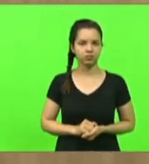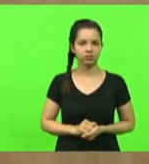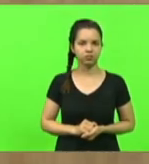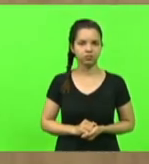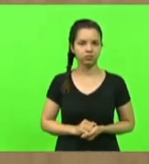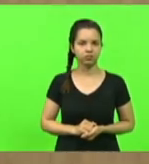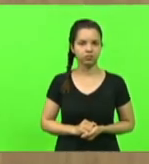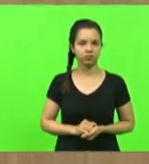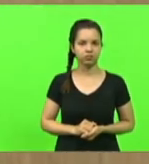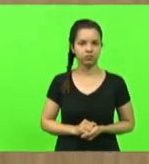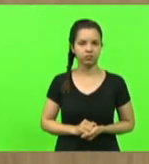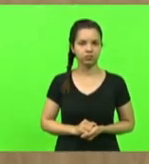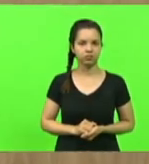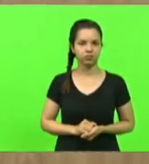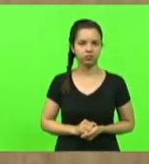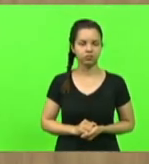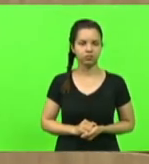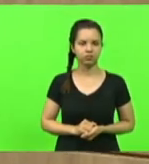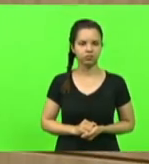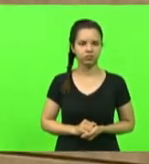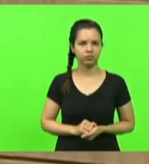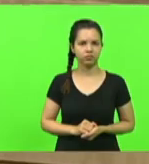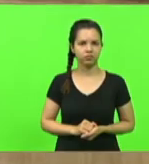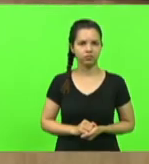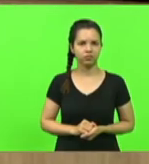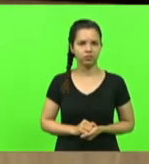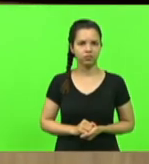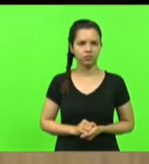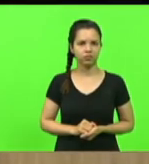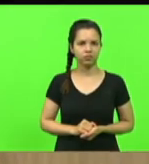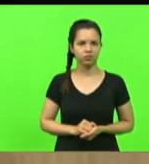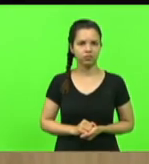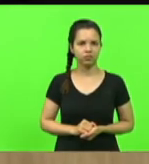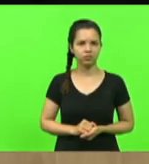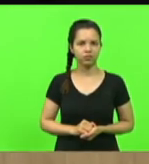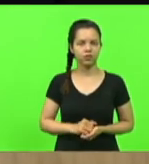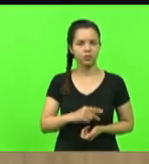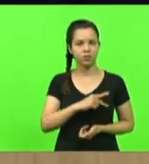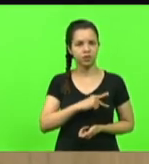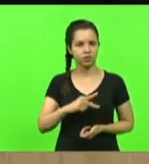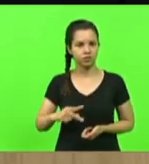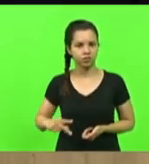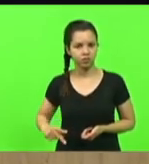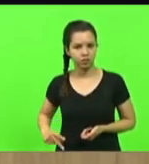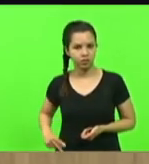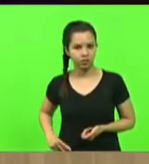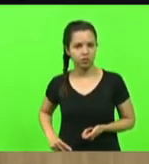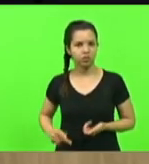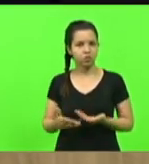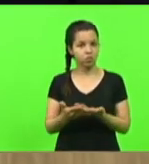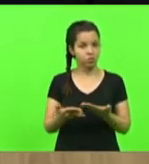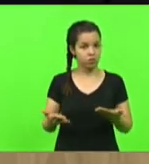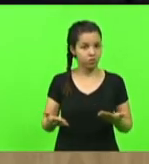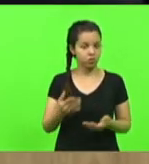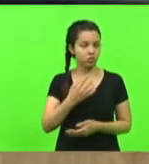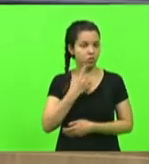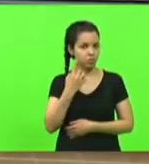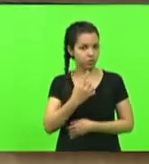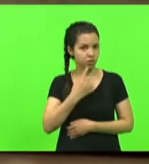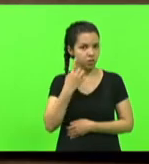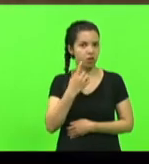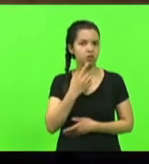Eu vou procurar não usar os 10 minutos, vai ser rápido. Senhor presidente, senhoras deputados, senhoras